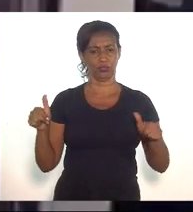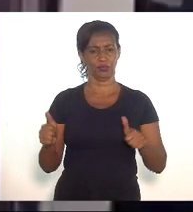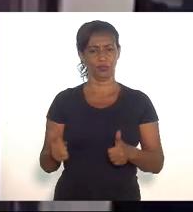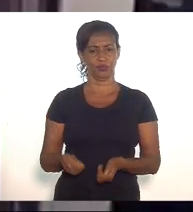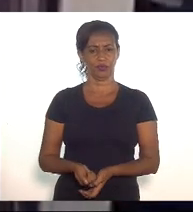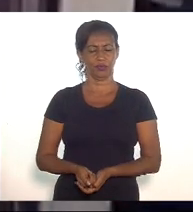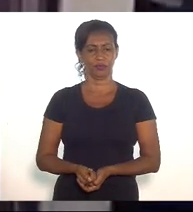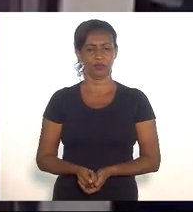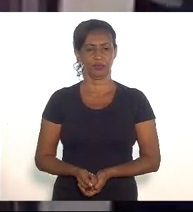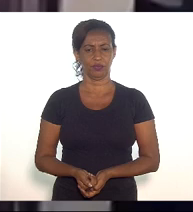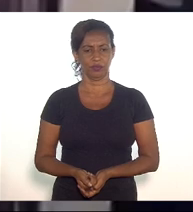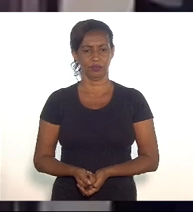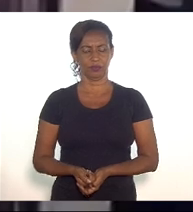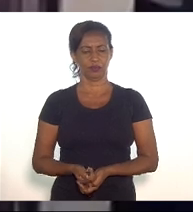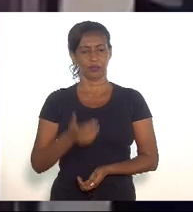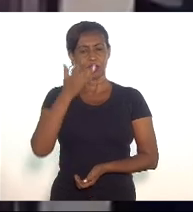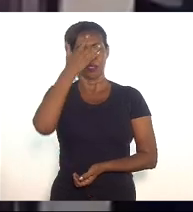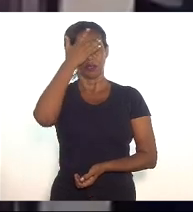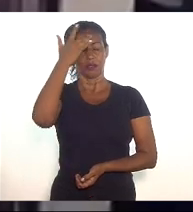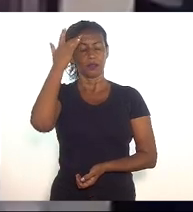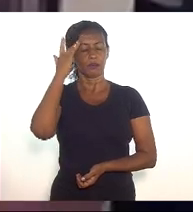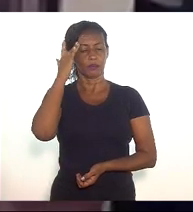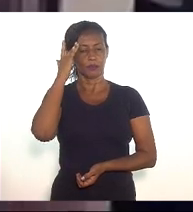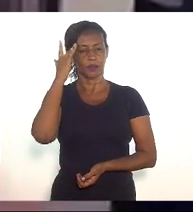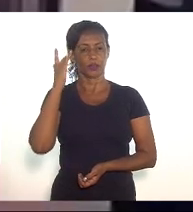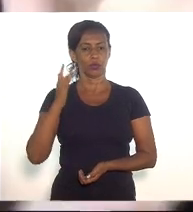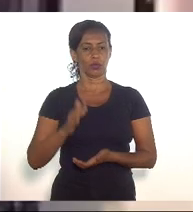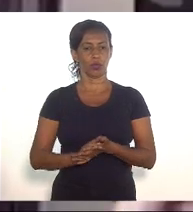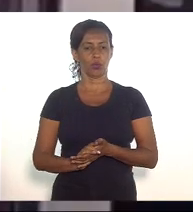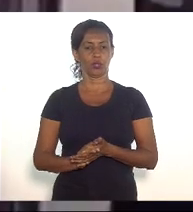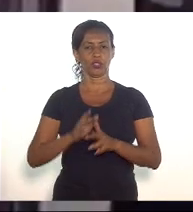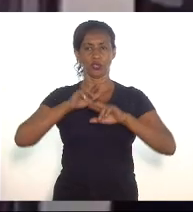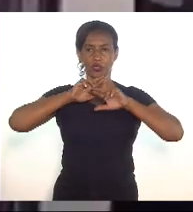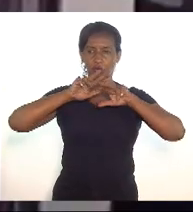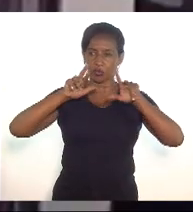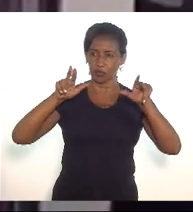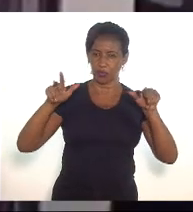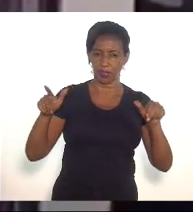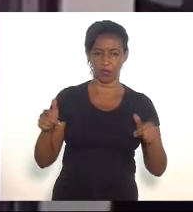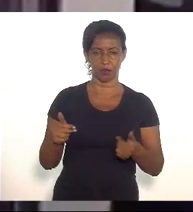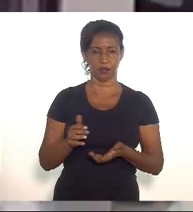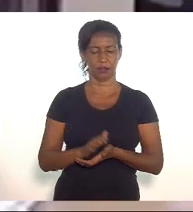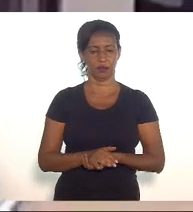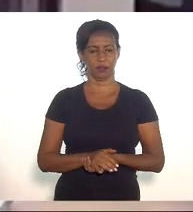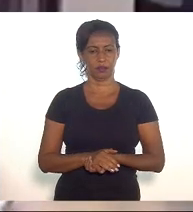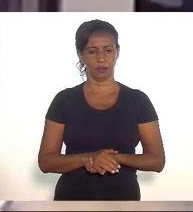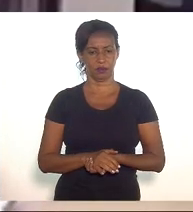vários atores e de diversas